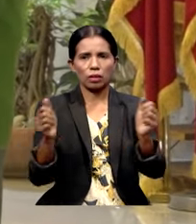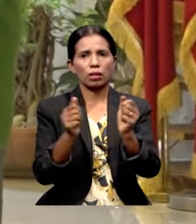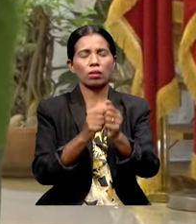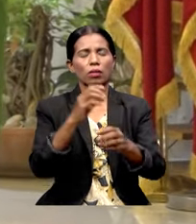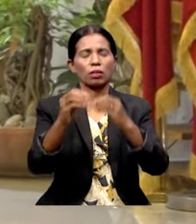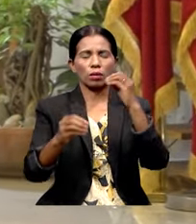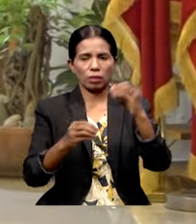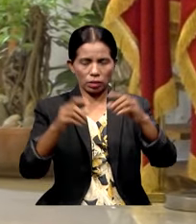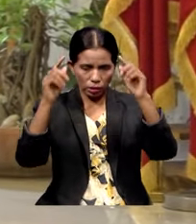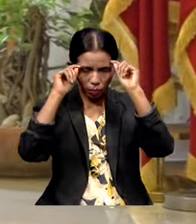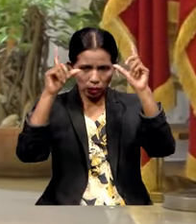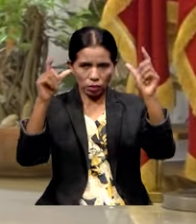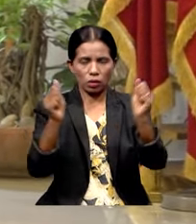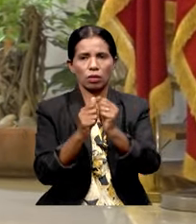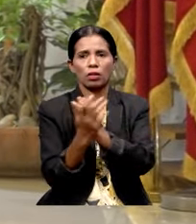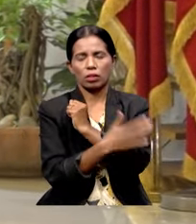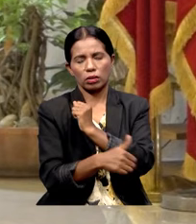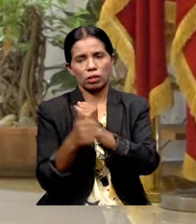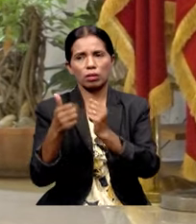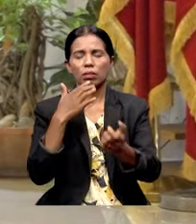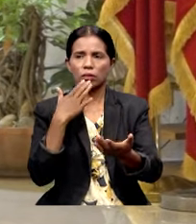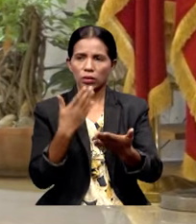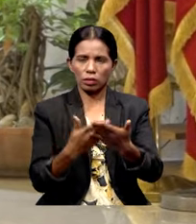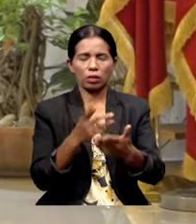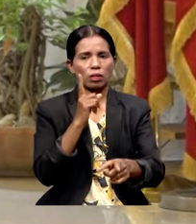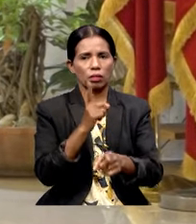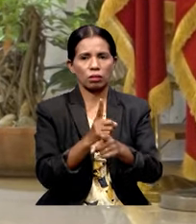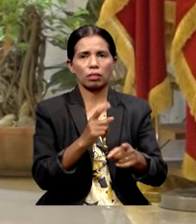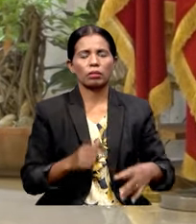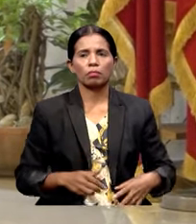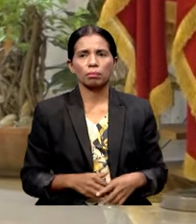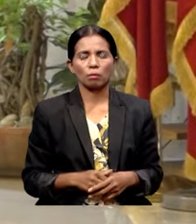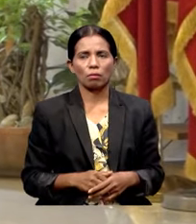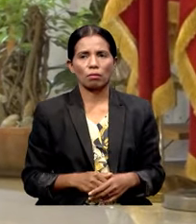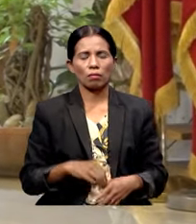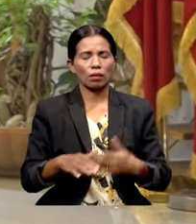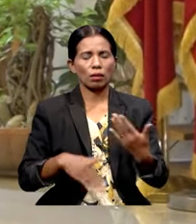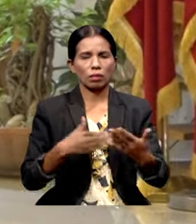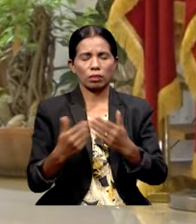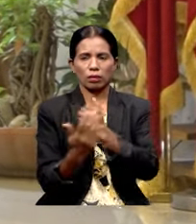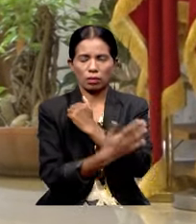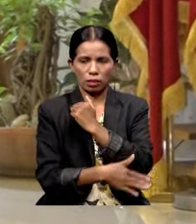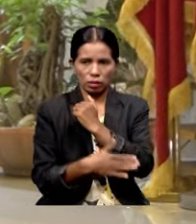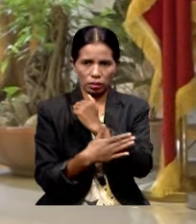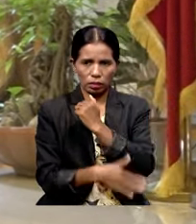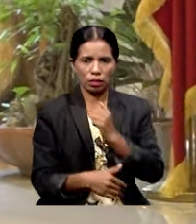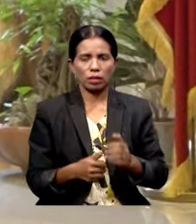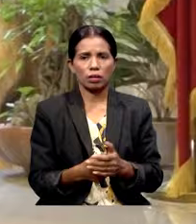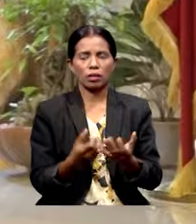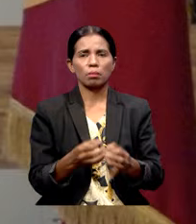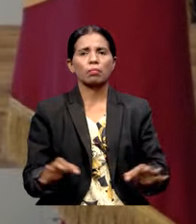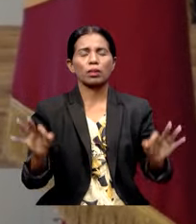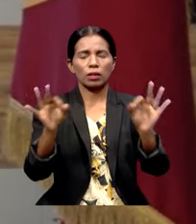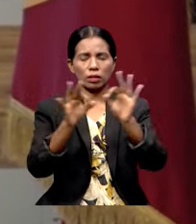relação entre Timor-Leste e nação Sirané e Diaclitan. Todos os países, sem exceção, são importantes